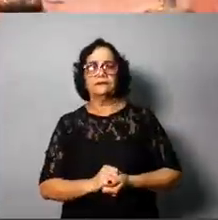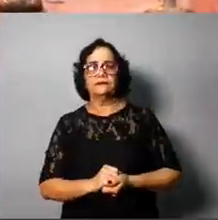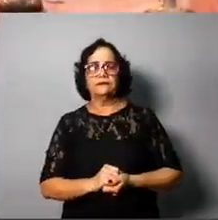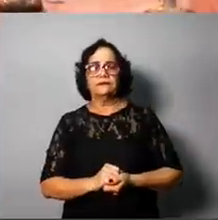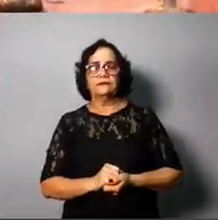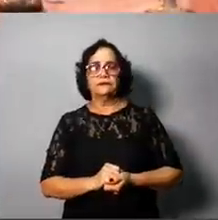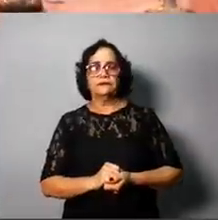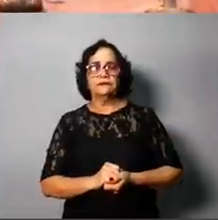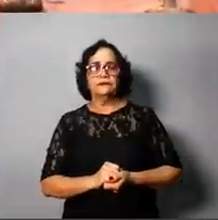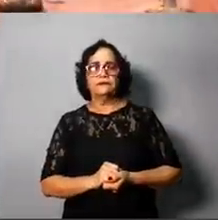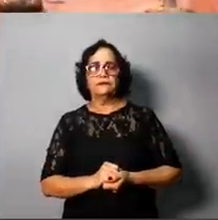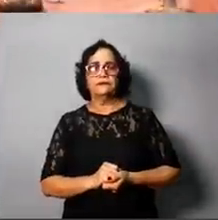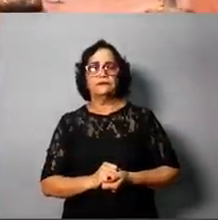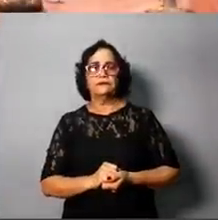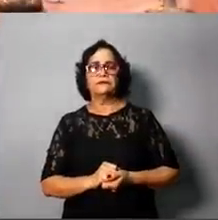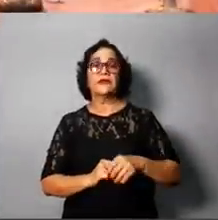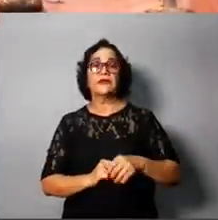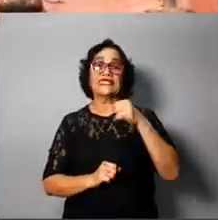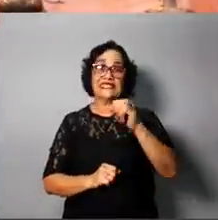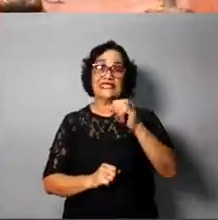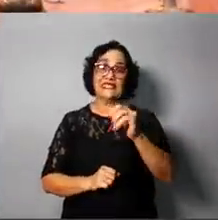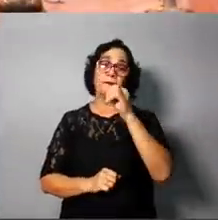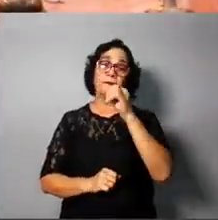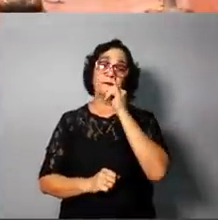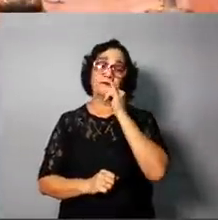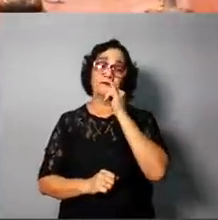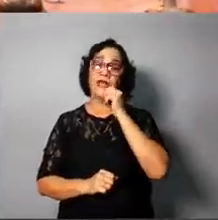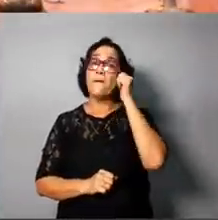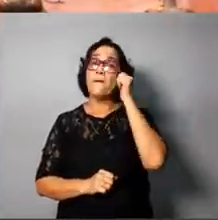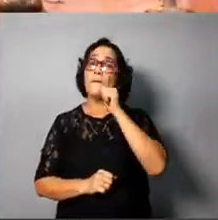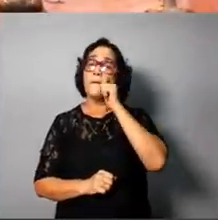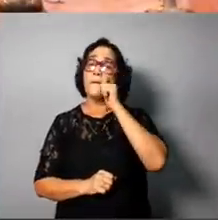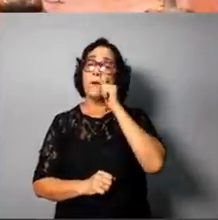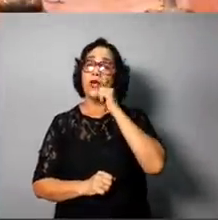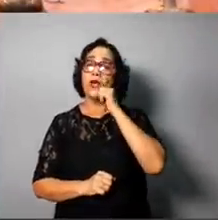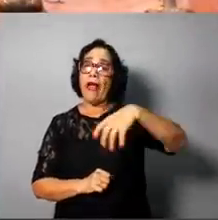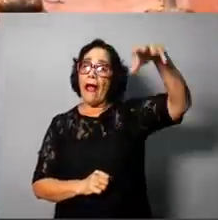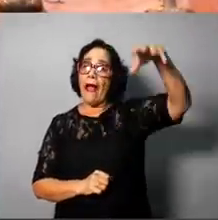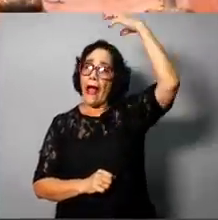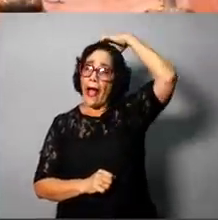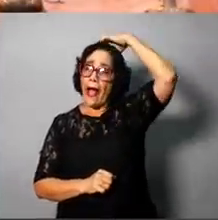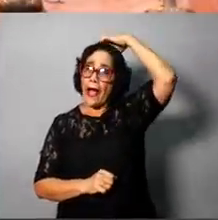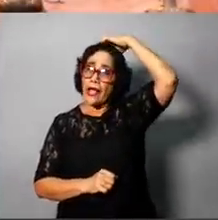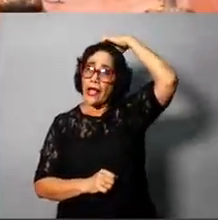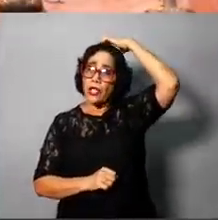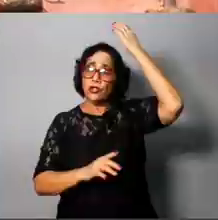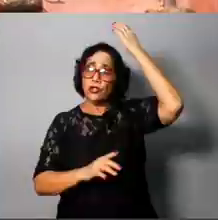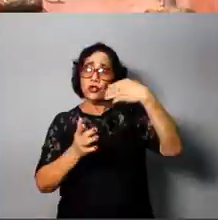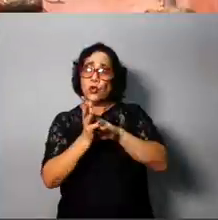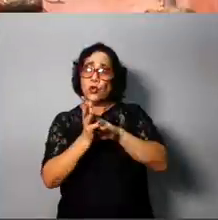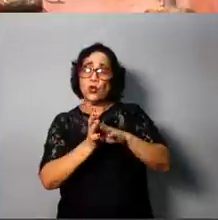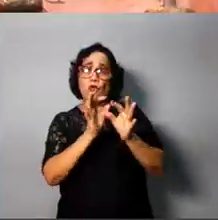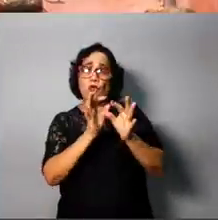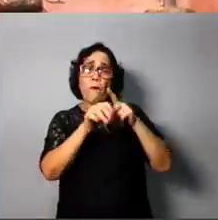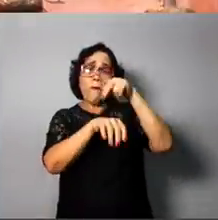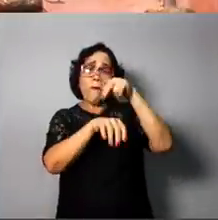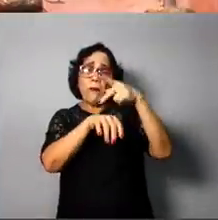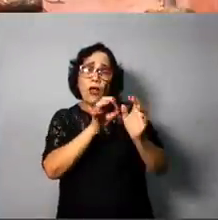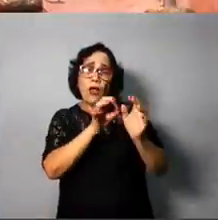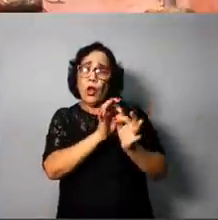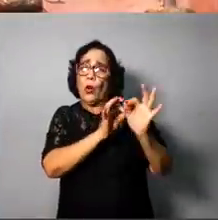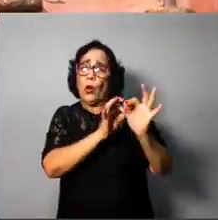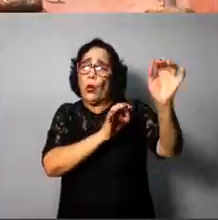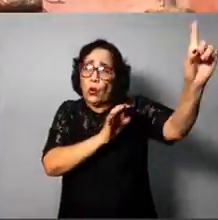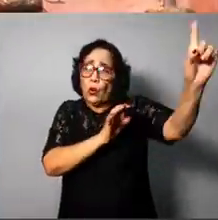E se uma rainha de longe veio até Israel para escutar Salomão, a sabedoria